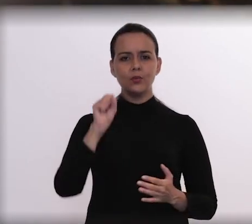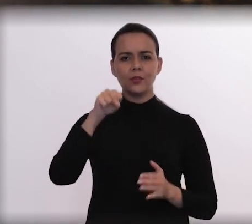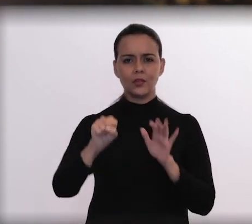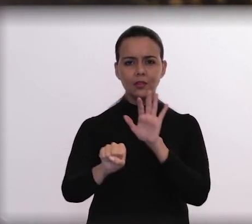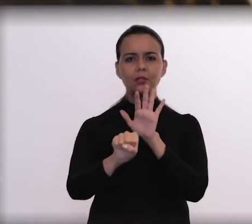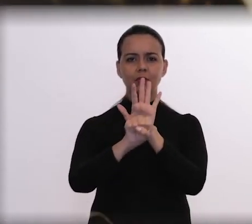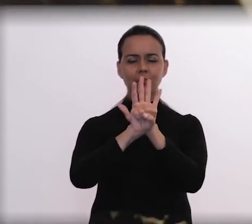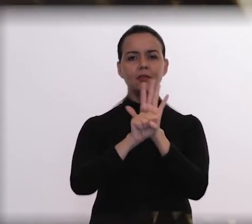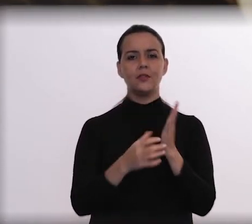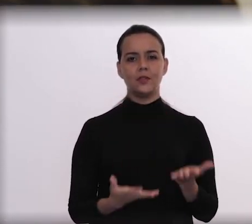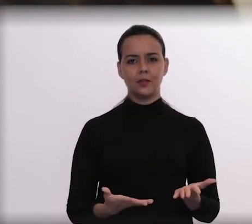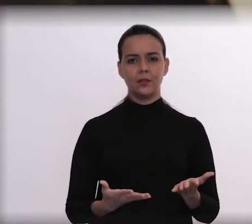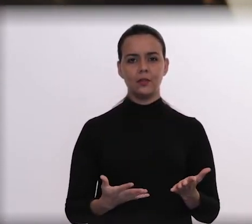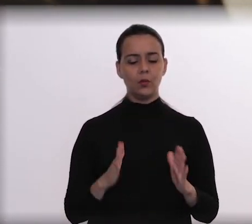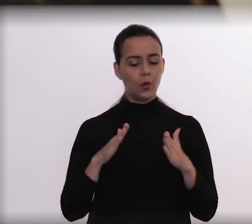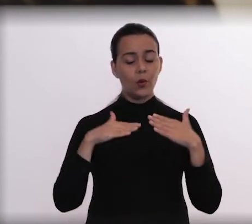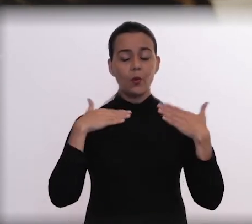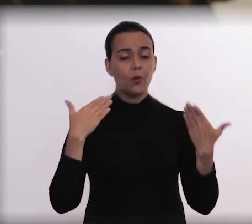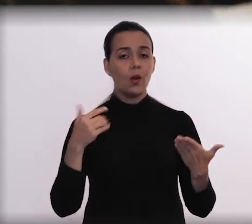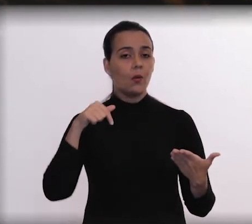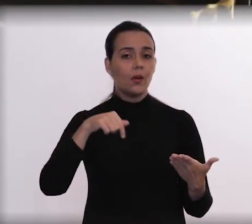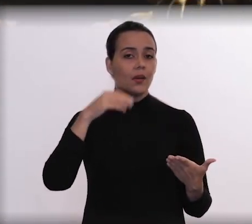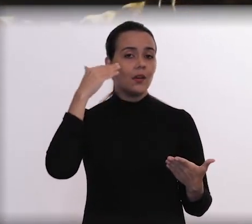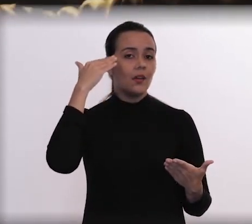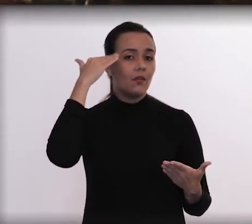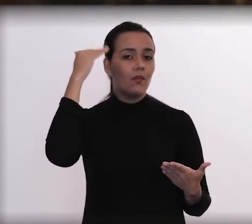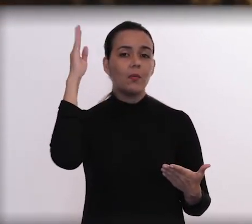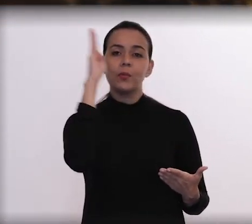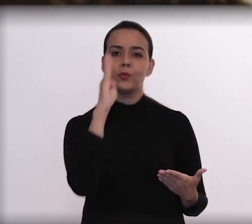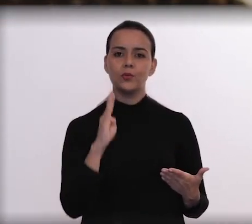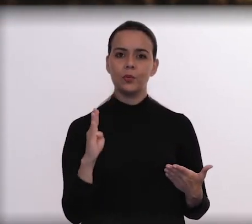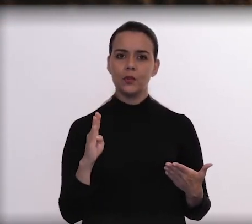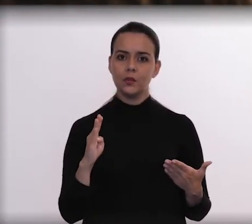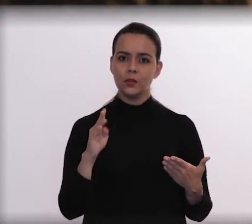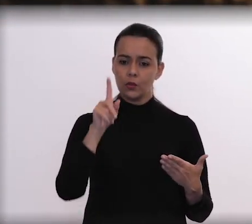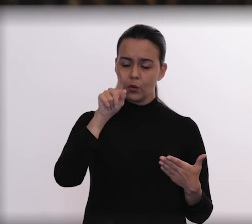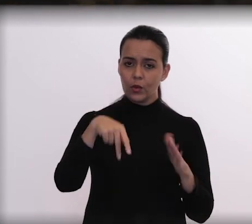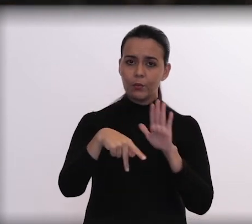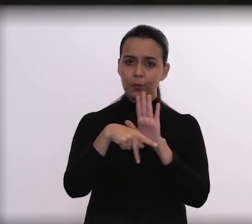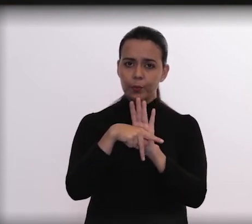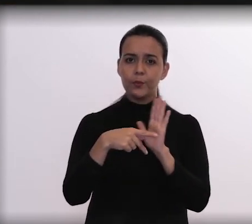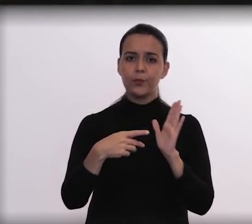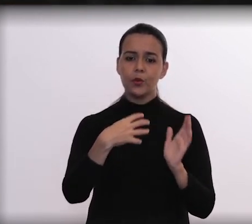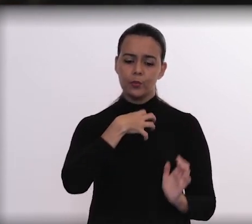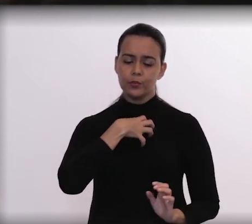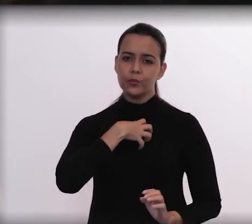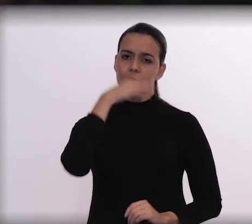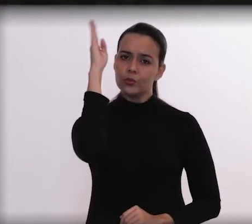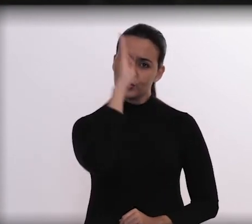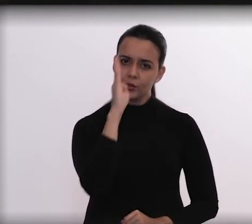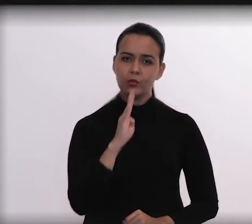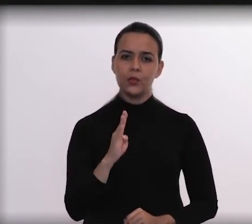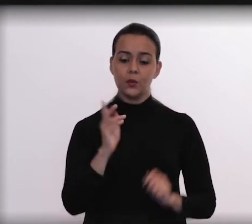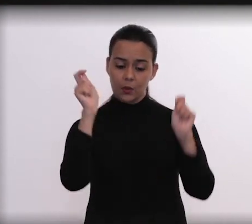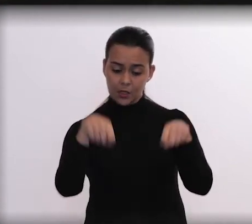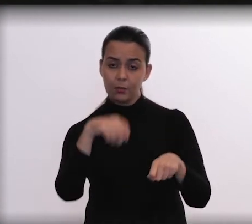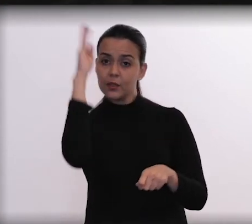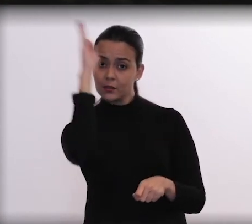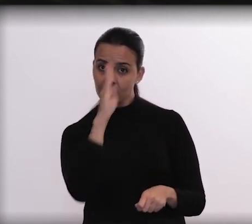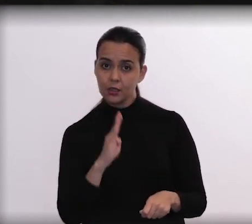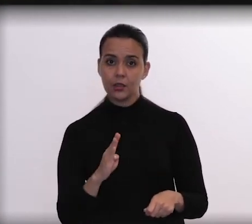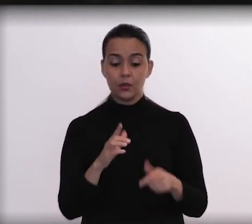significativa, né? E qual é a nossa particularidade? É esse pensamento sobre o Brasil em profundidade, não é? A potência do Brasil e, ao mesmo